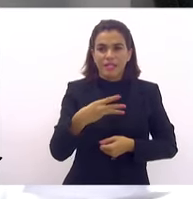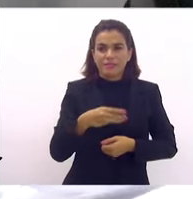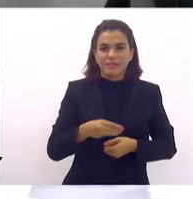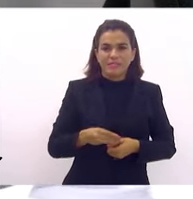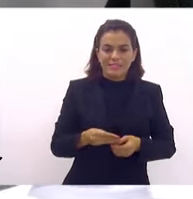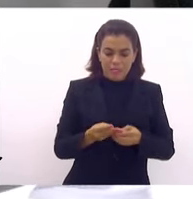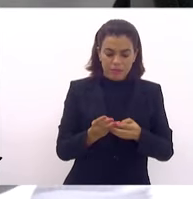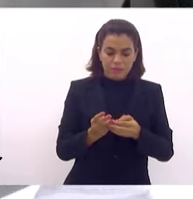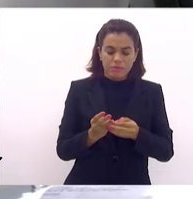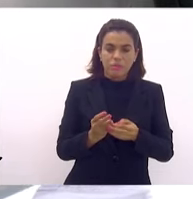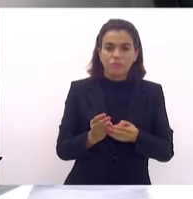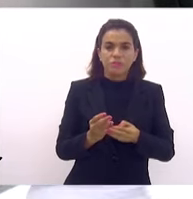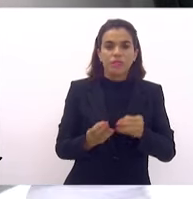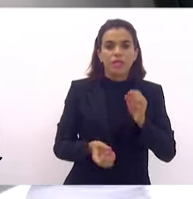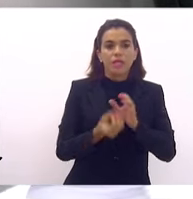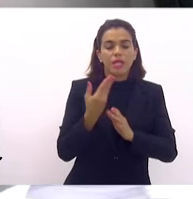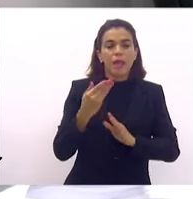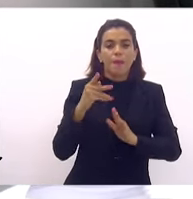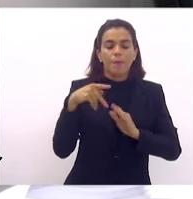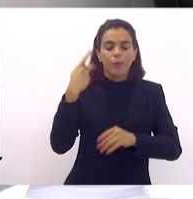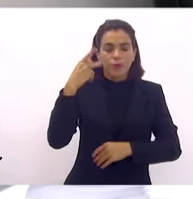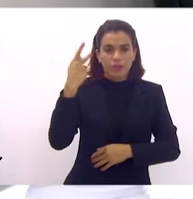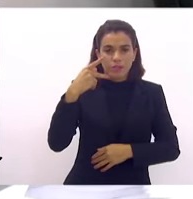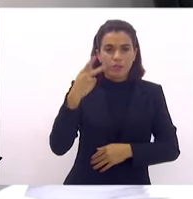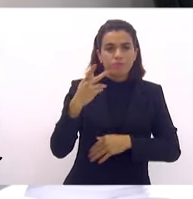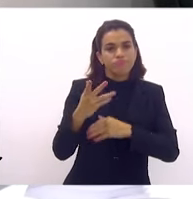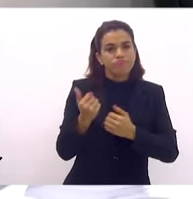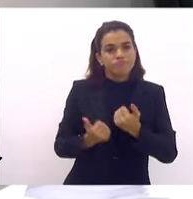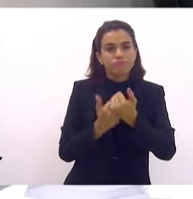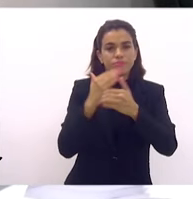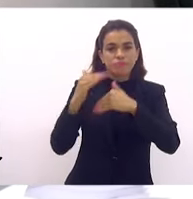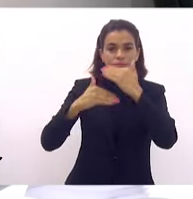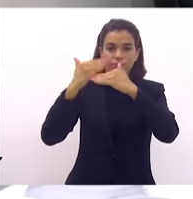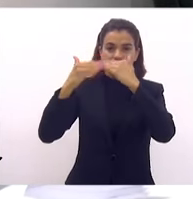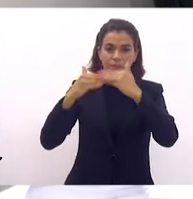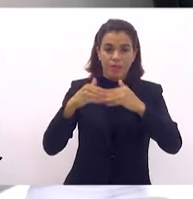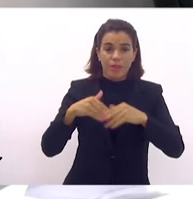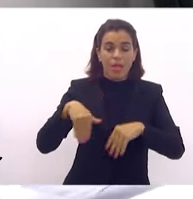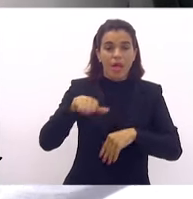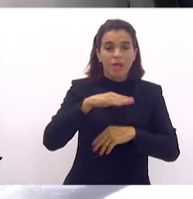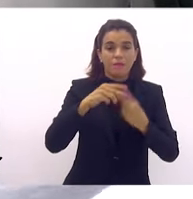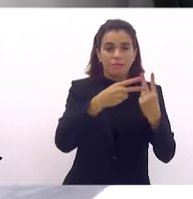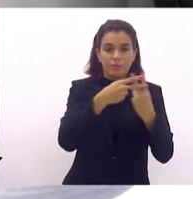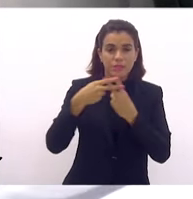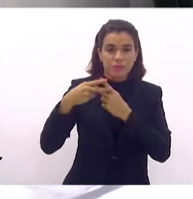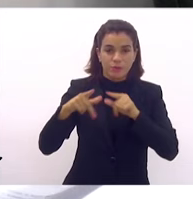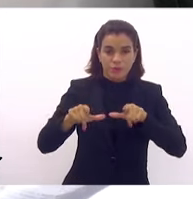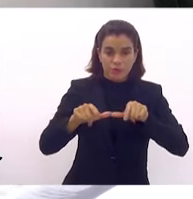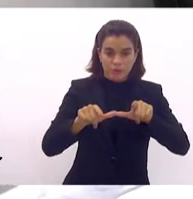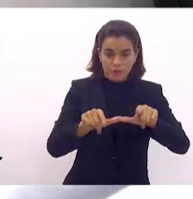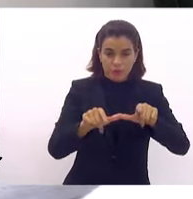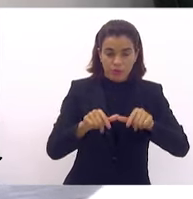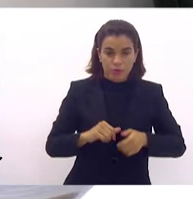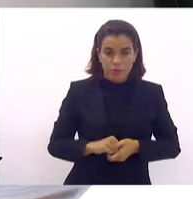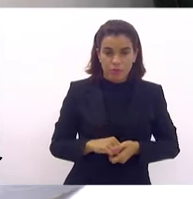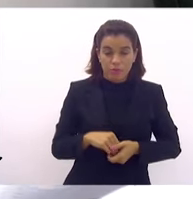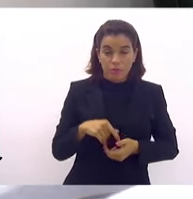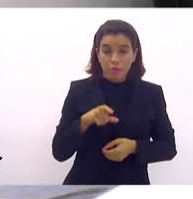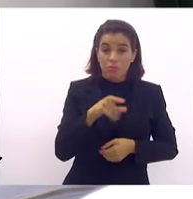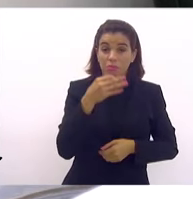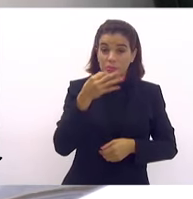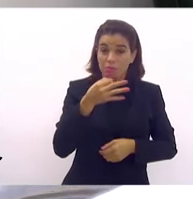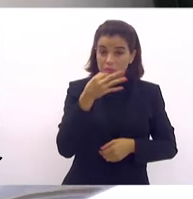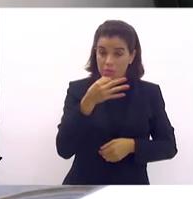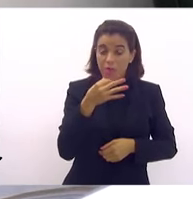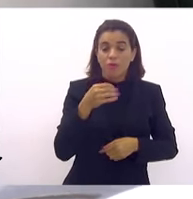Mink, que institui a política estadual de incentivo ao desenvolvimento da cadeia produtiva de bambu no estado do Rio de Janeiro. O parecer do deputado Vinícius Cozzolino foi